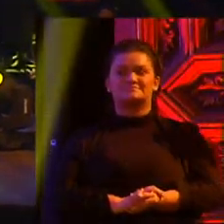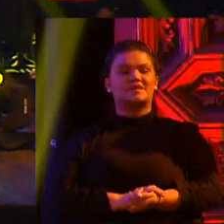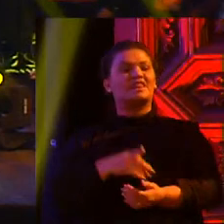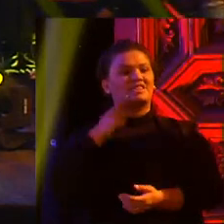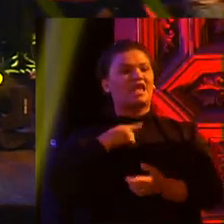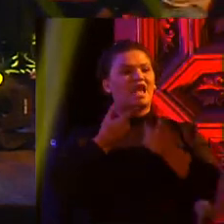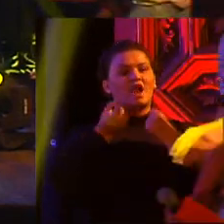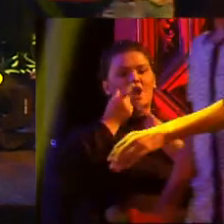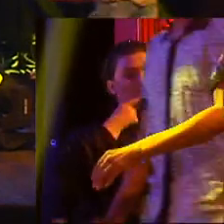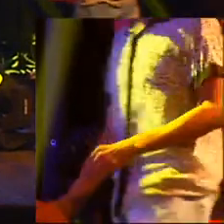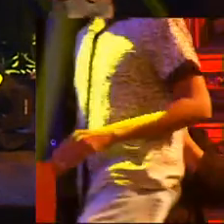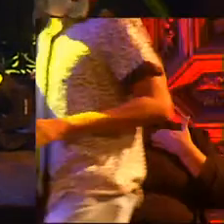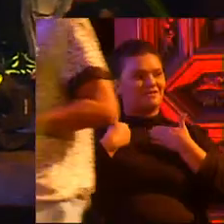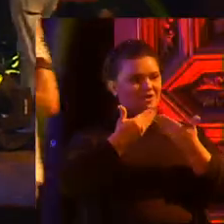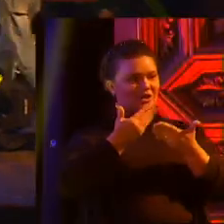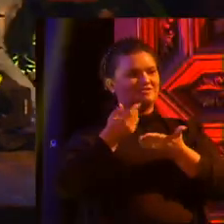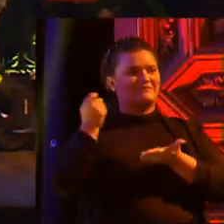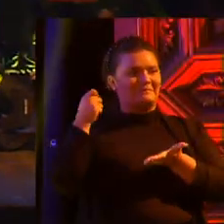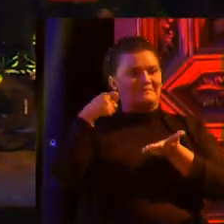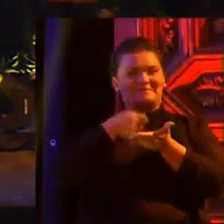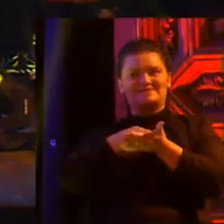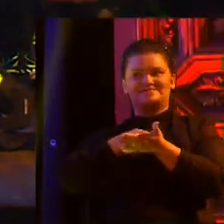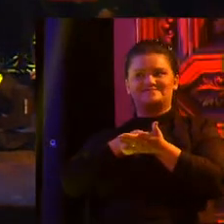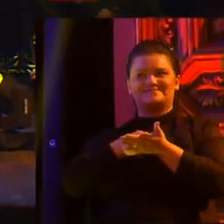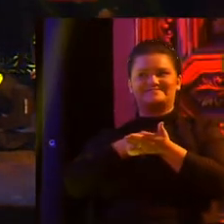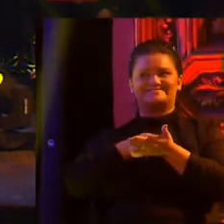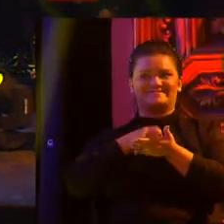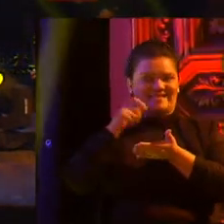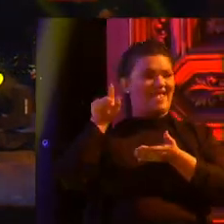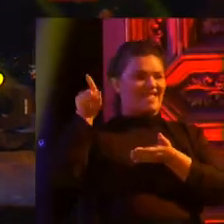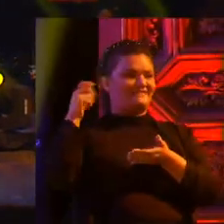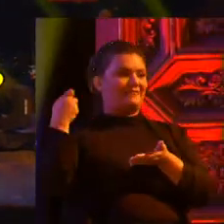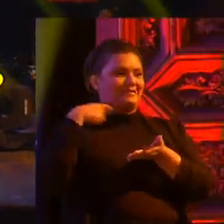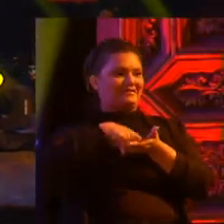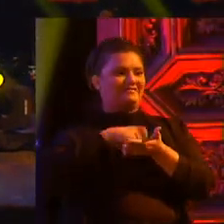bebidas, tudo por nossa conta. Conta do Arthur, na verdade.